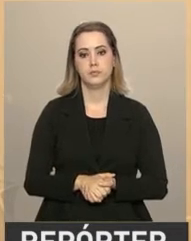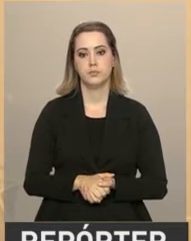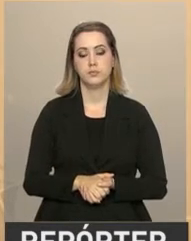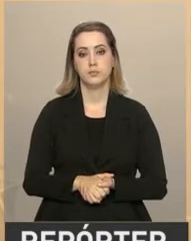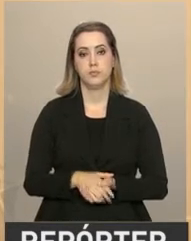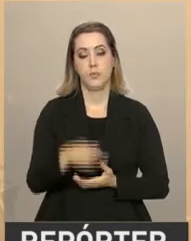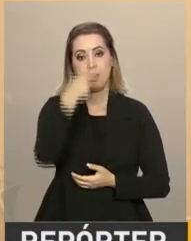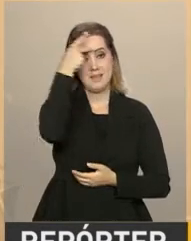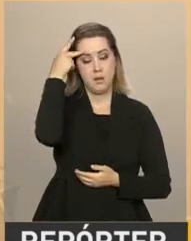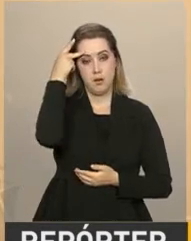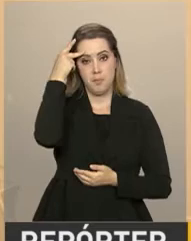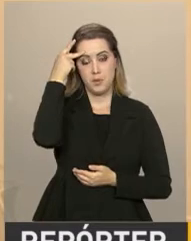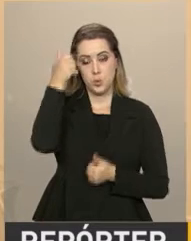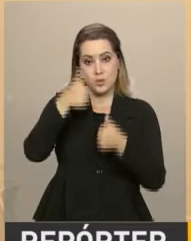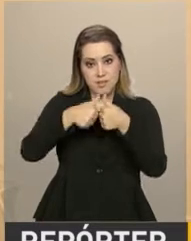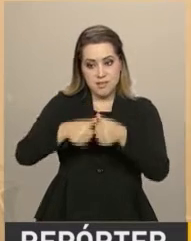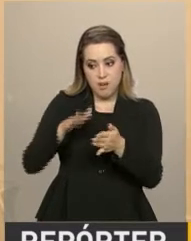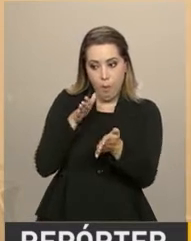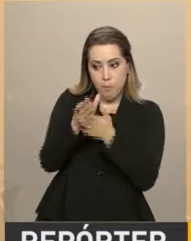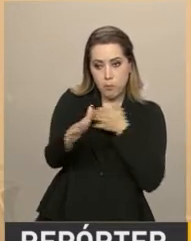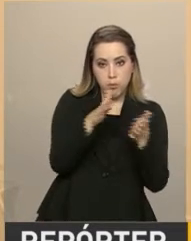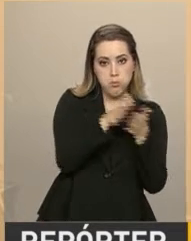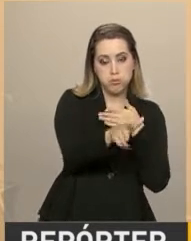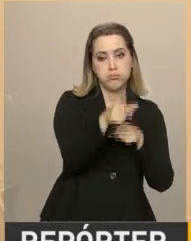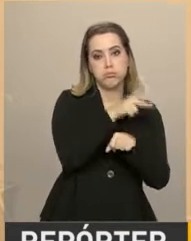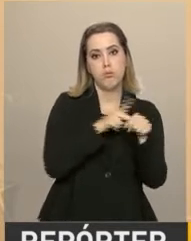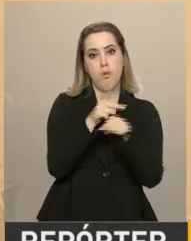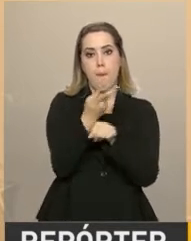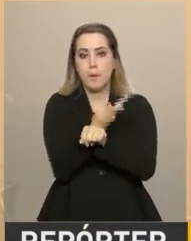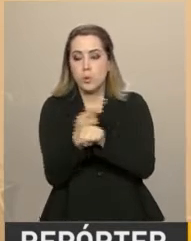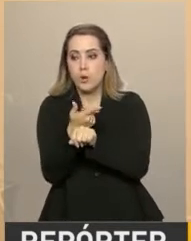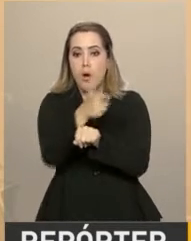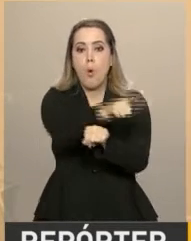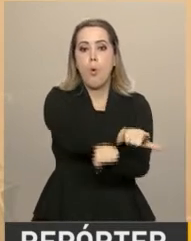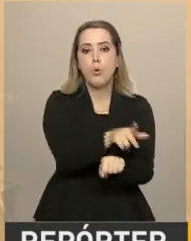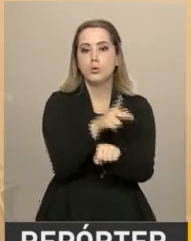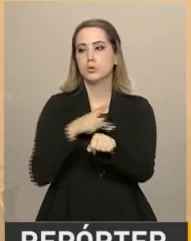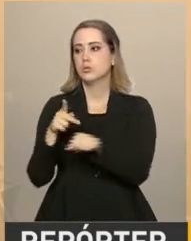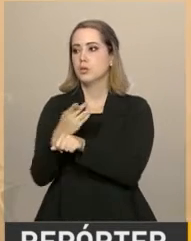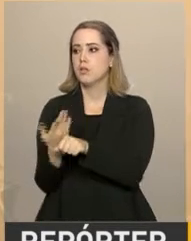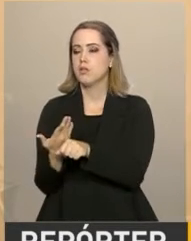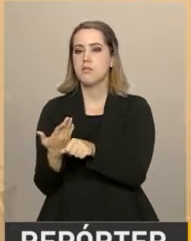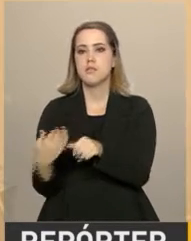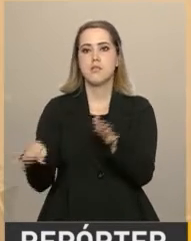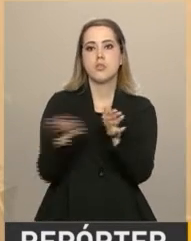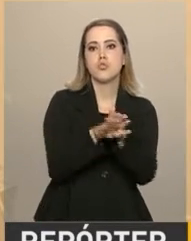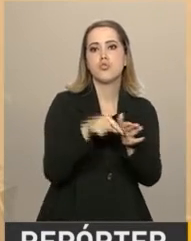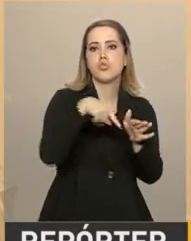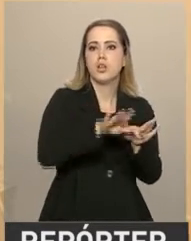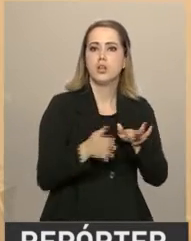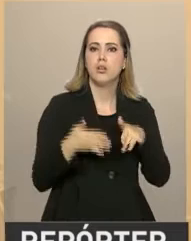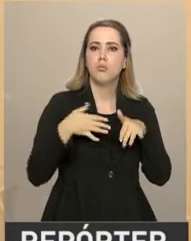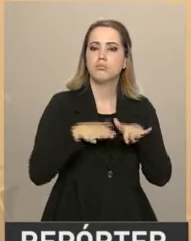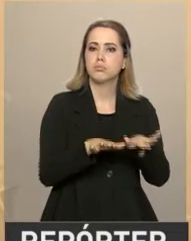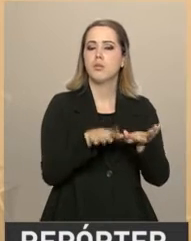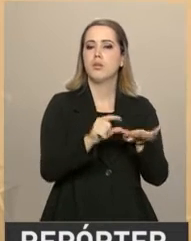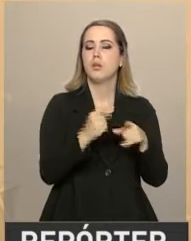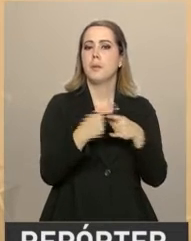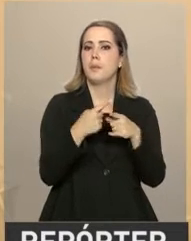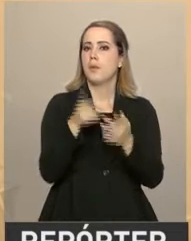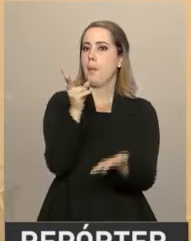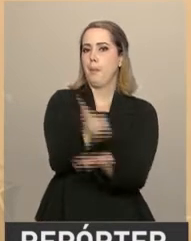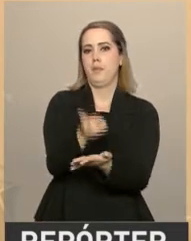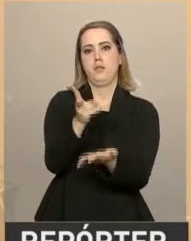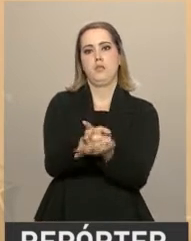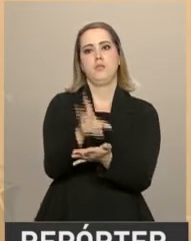O refugiado, ao procurar determinado país e ao ser incorporado a esse país, ele tem os